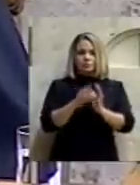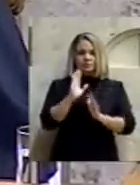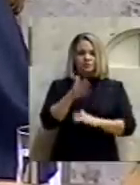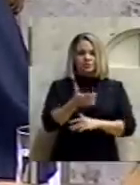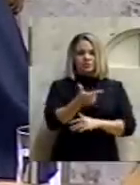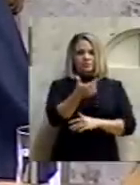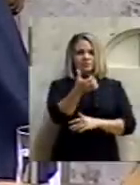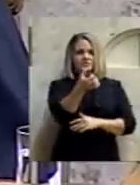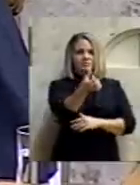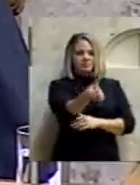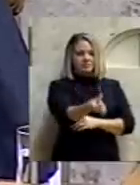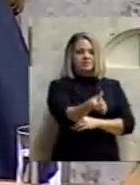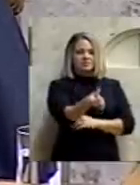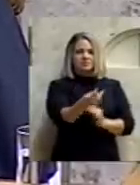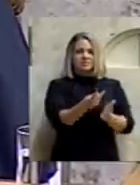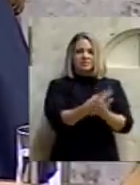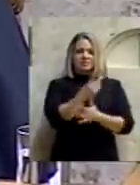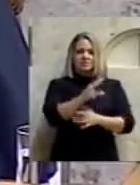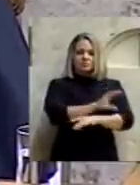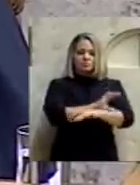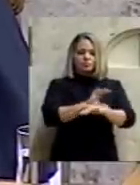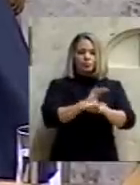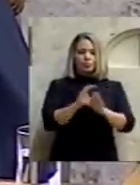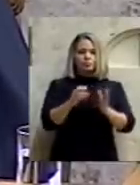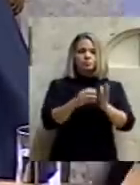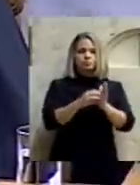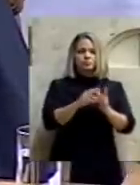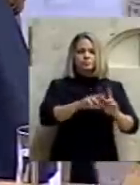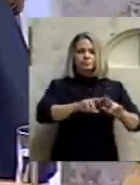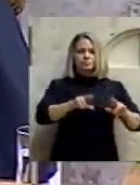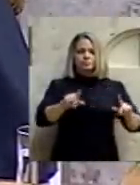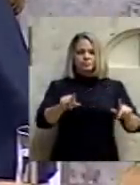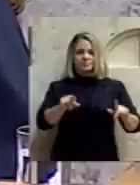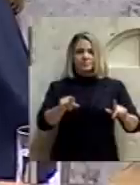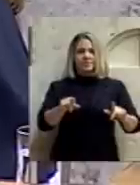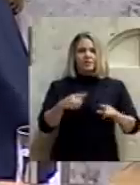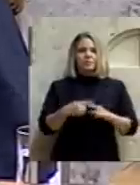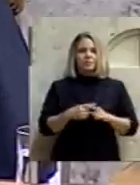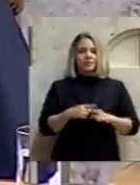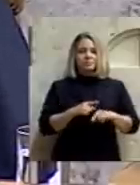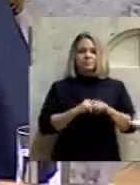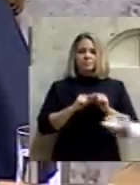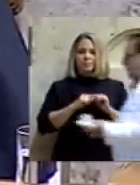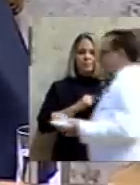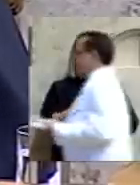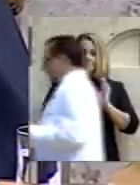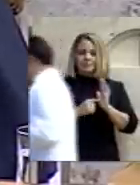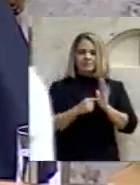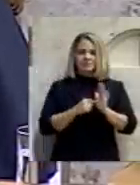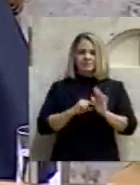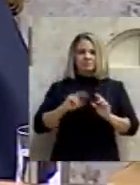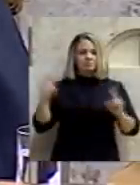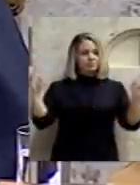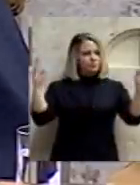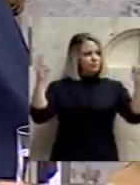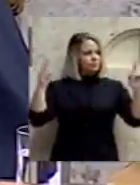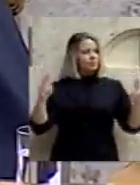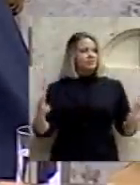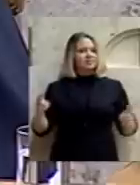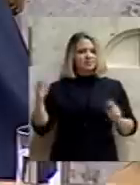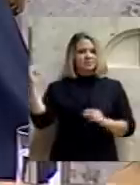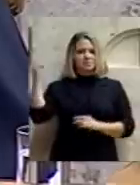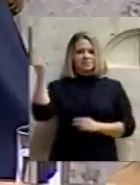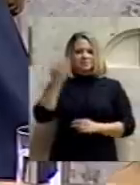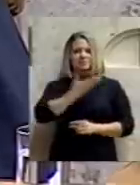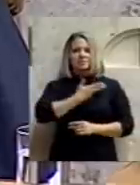26º, foi, aliás, um concurso notável. Além dos valorosos colegas que permaneceram nos quadros do